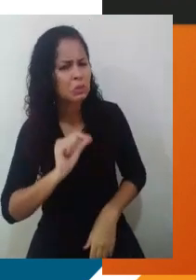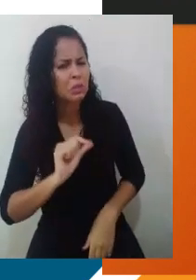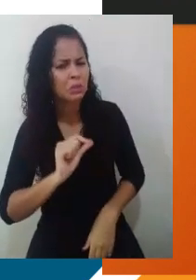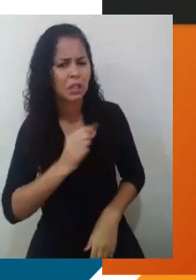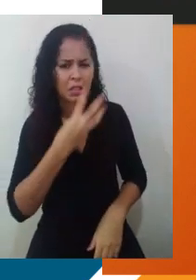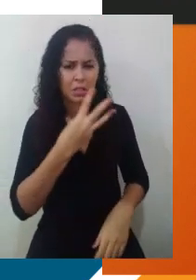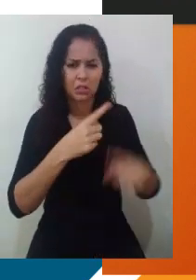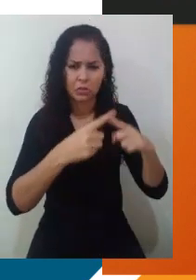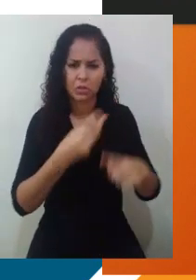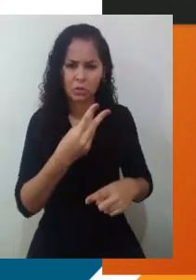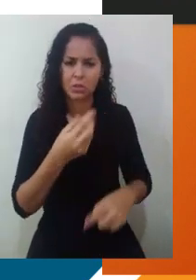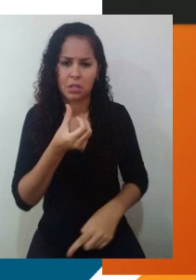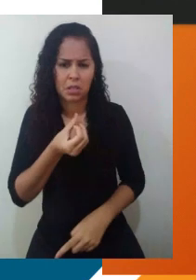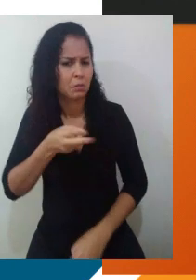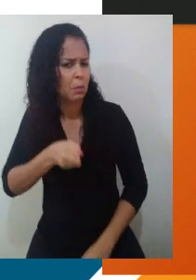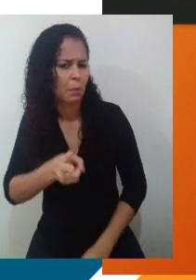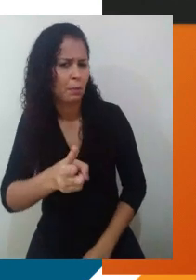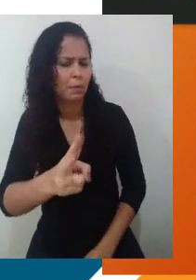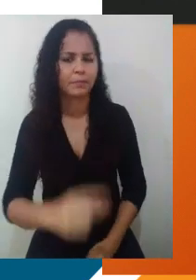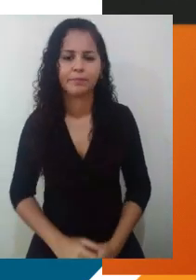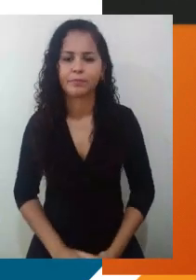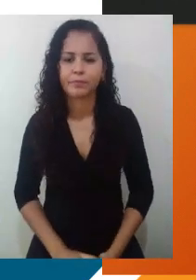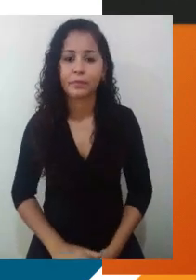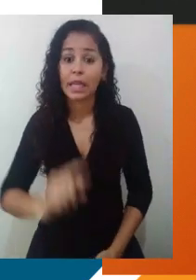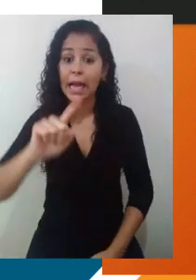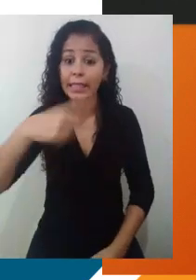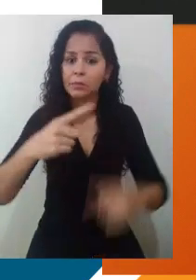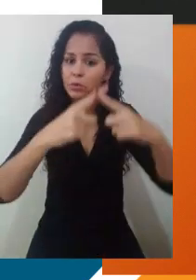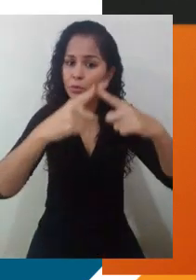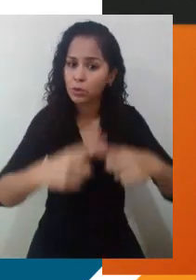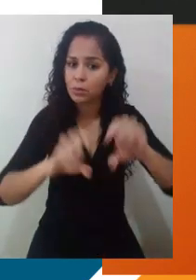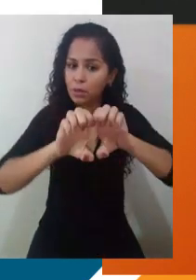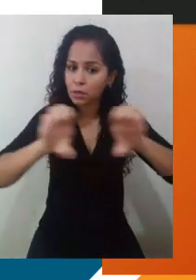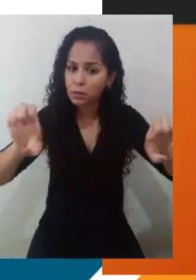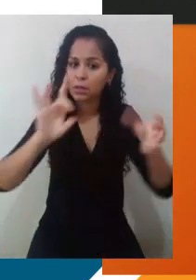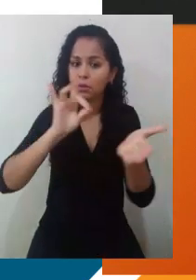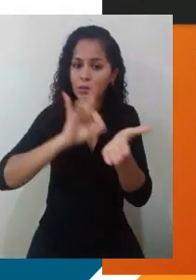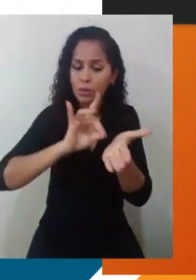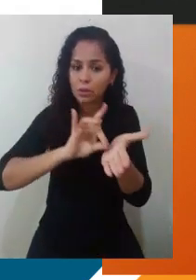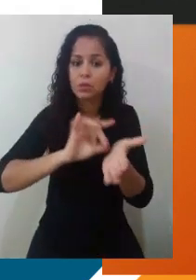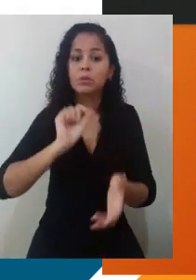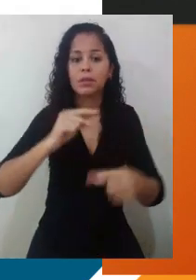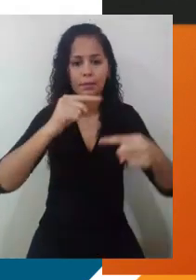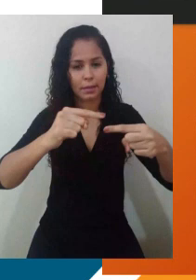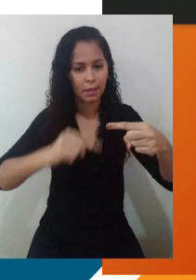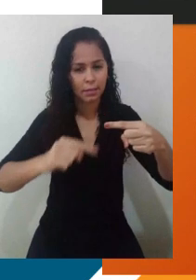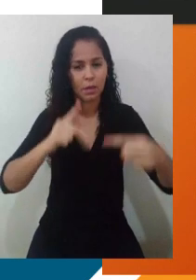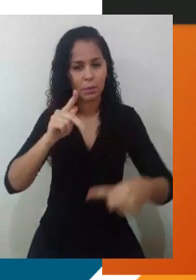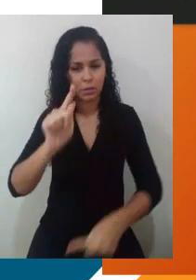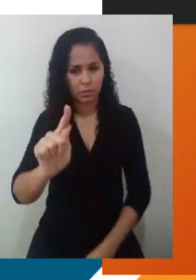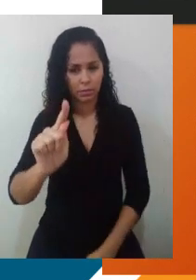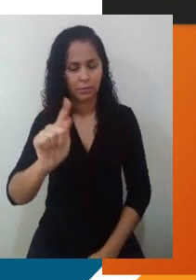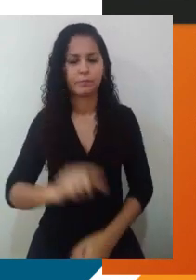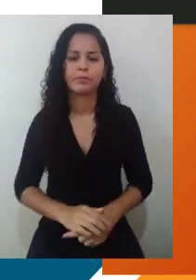vezes 2 é 12 e assim por diante. Em seguida, nós vamos multiplicar aquela expressão original pela